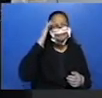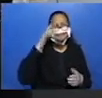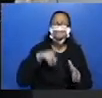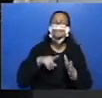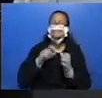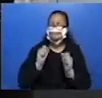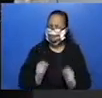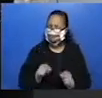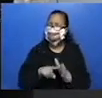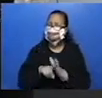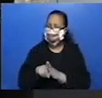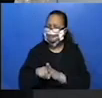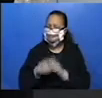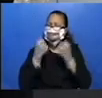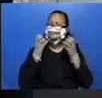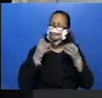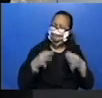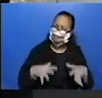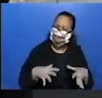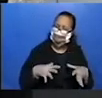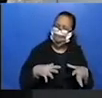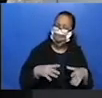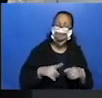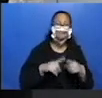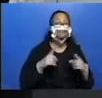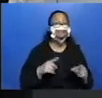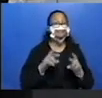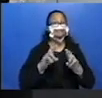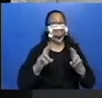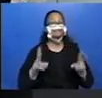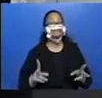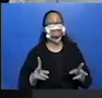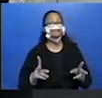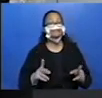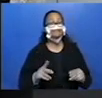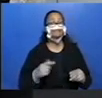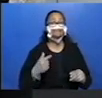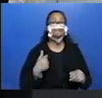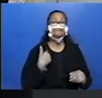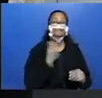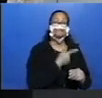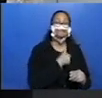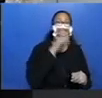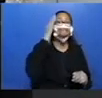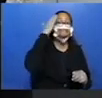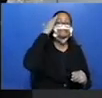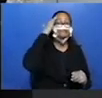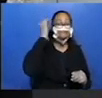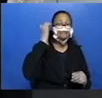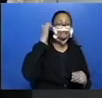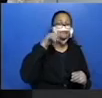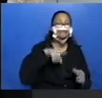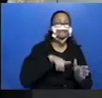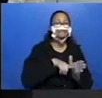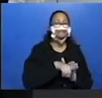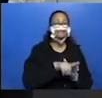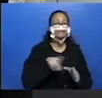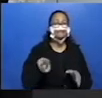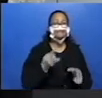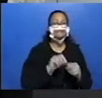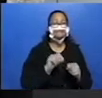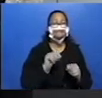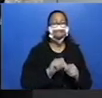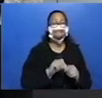entendi, a senhora pode me explicar de novo? Mas é diferente e a gente sabe pelas perguntas que vocês fazem, tá